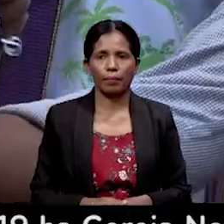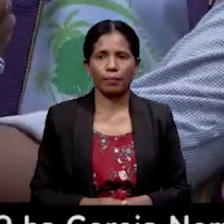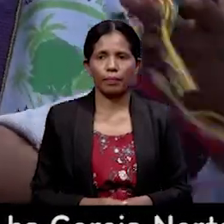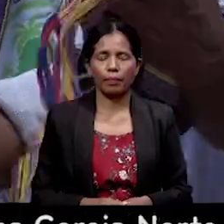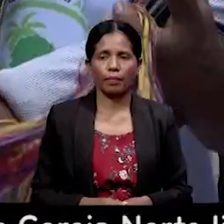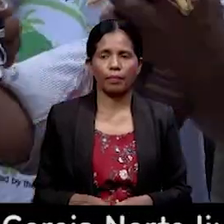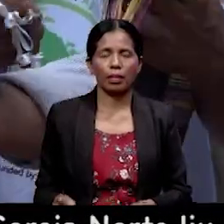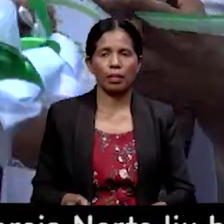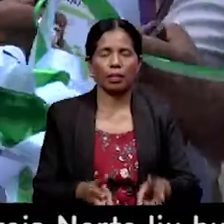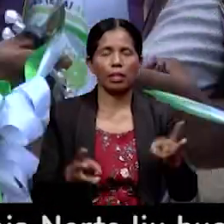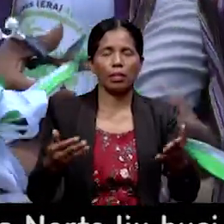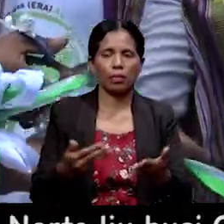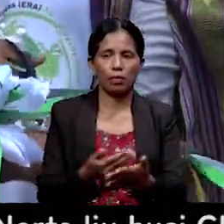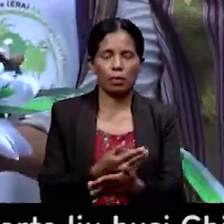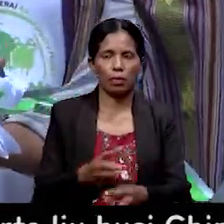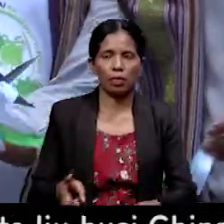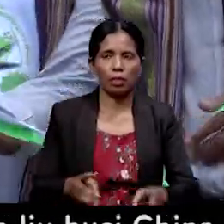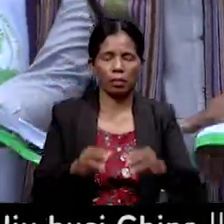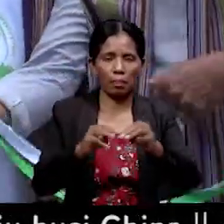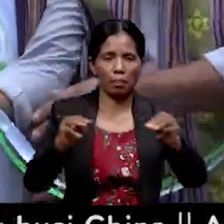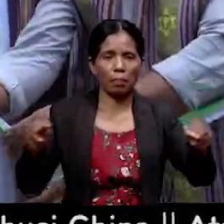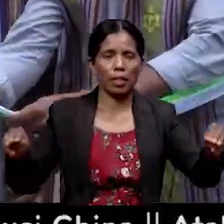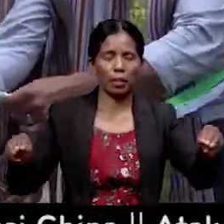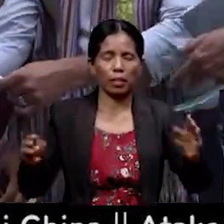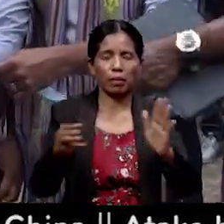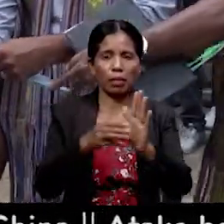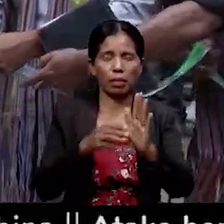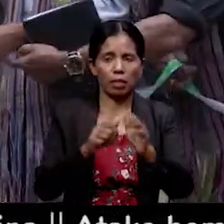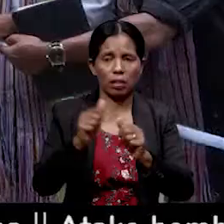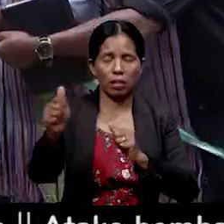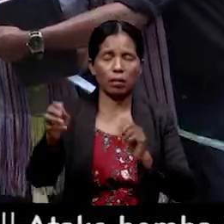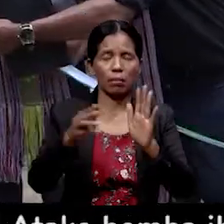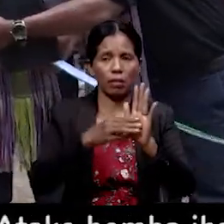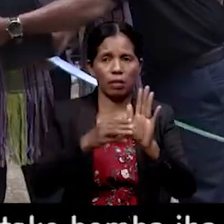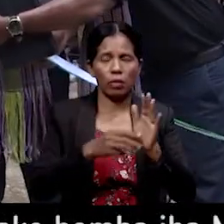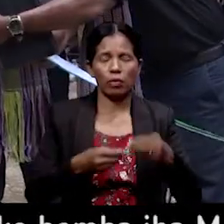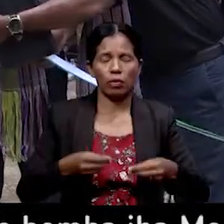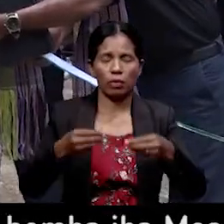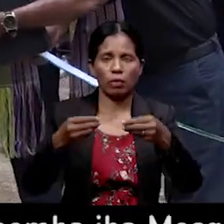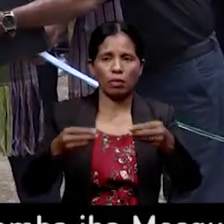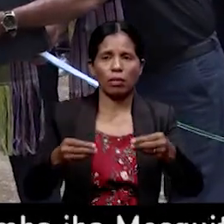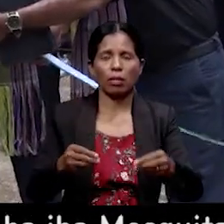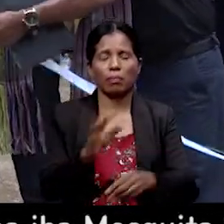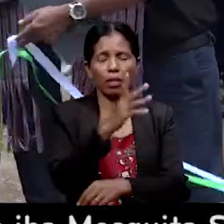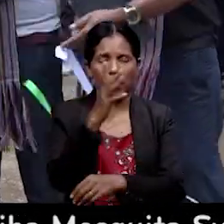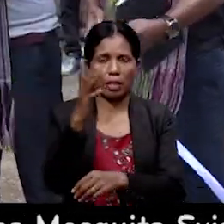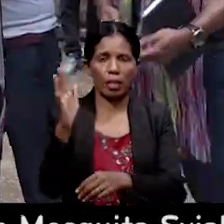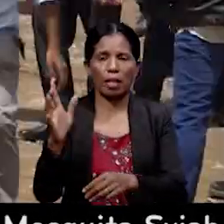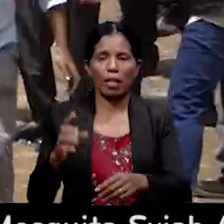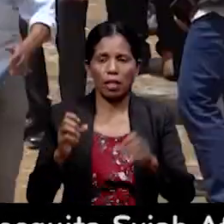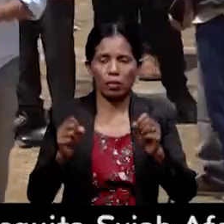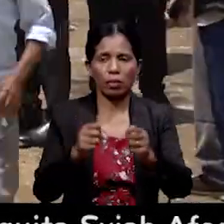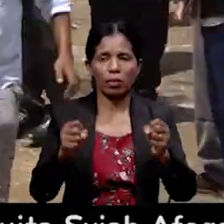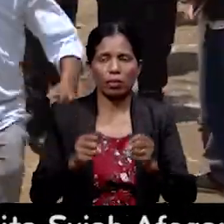Estrada Ponghirakne, com distância quilômetro Ronulo Racing, não fornece uma ligação para a comunidade agroflorestal, o suco de